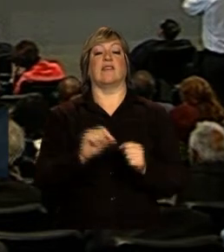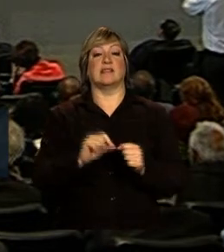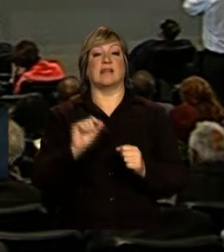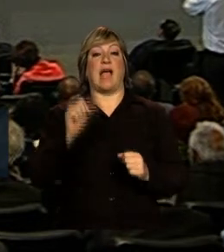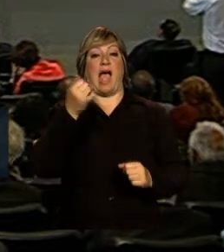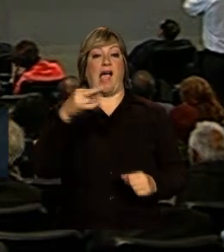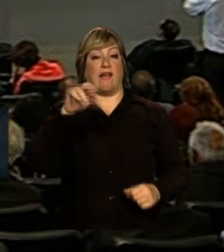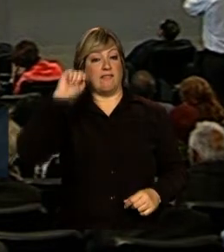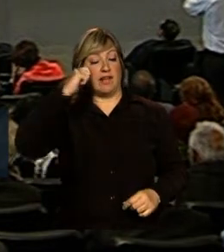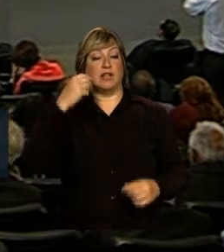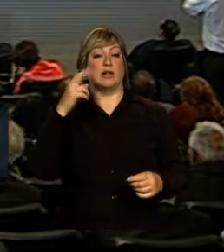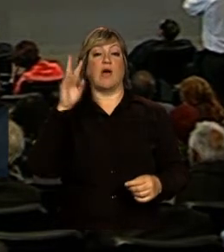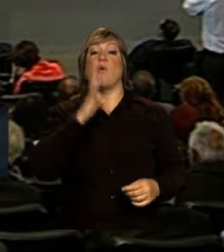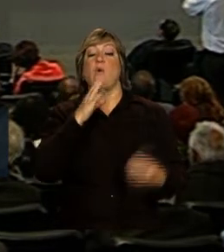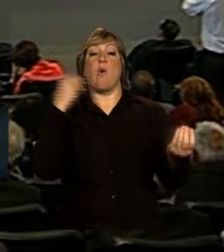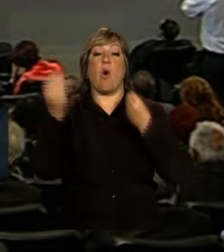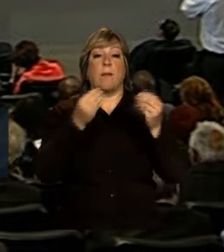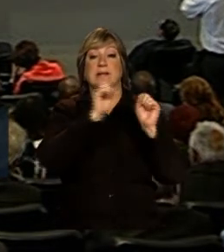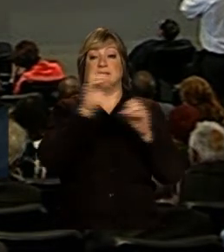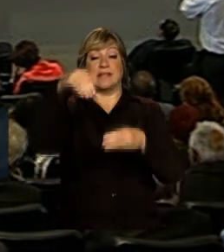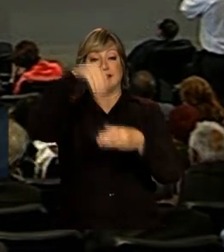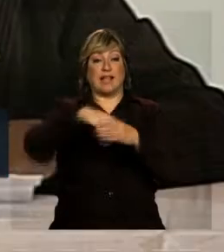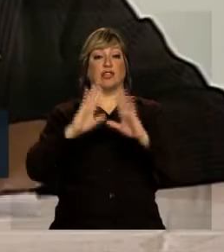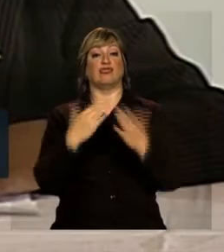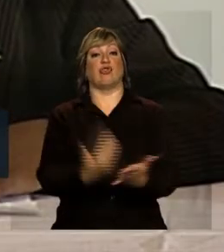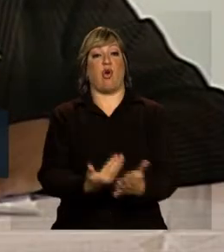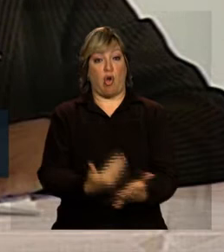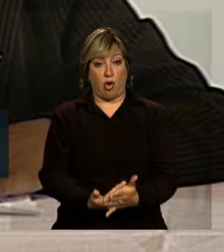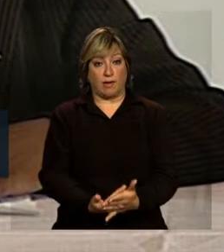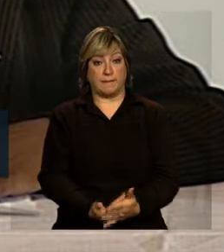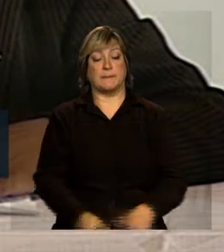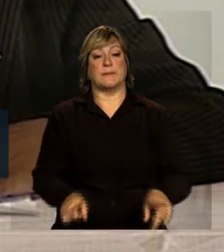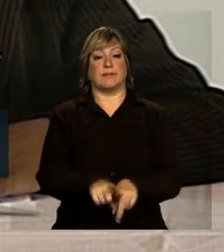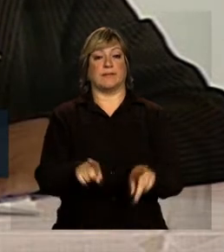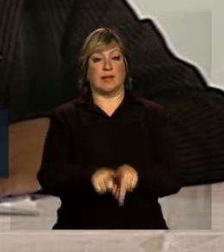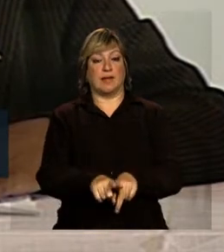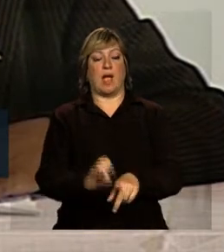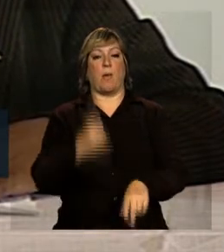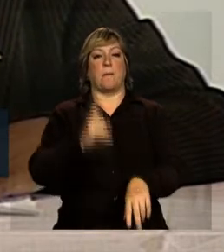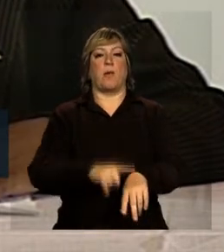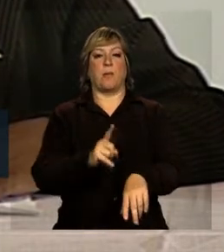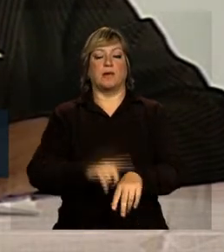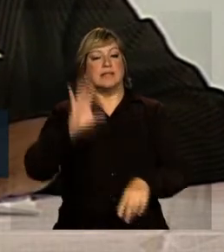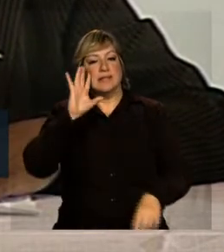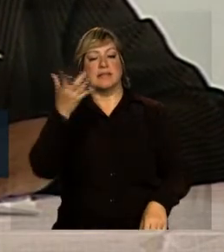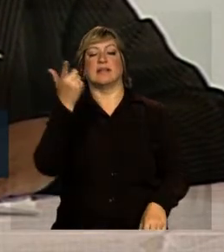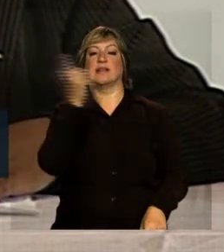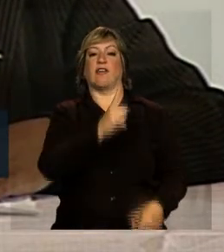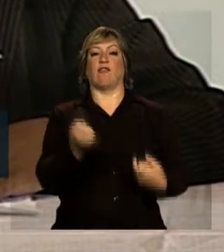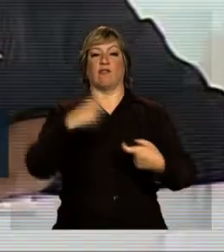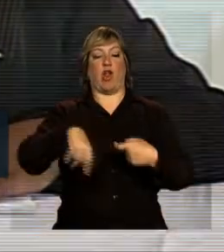nas escolas. E quando a gente vai levar a África nas escolas, também num momento de resgatar a